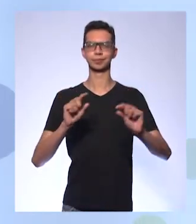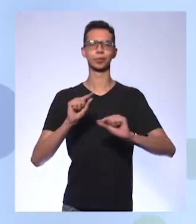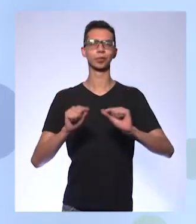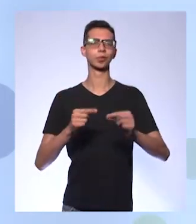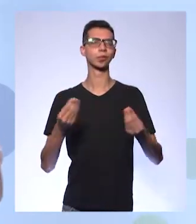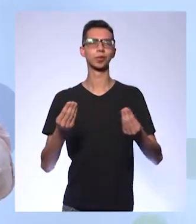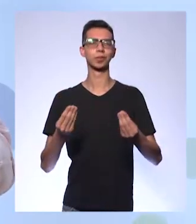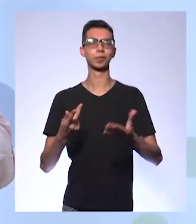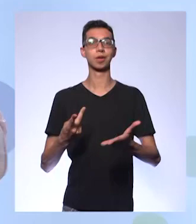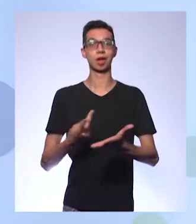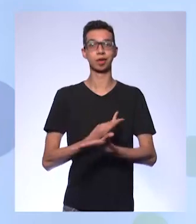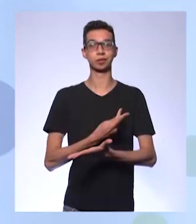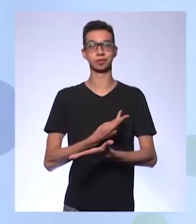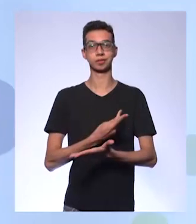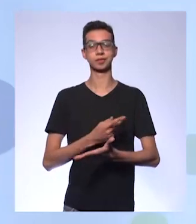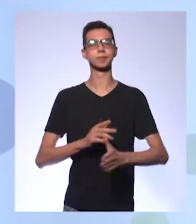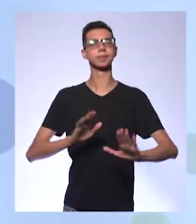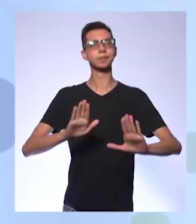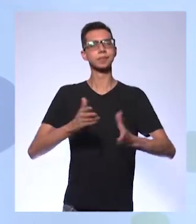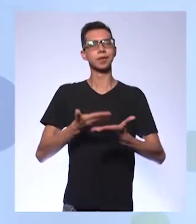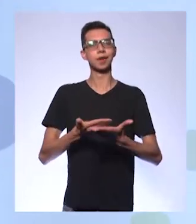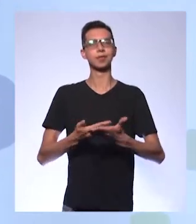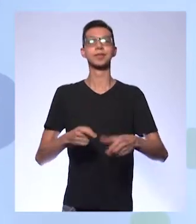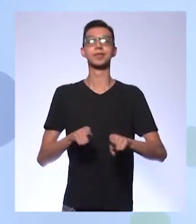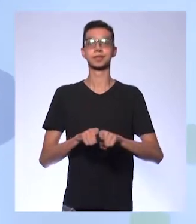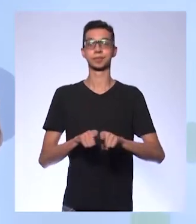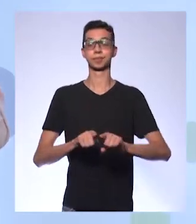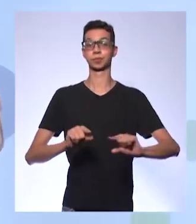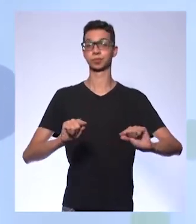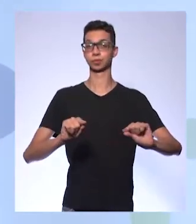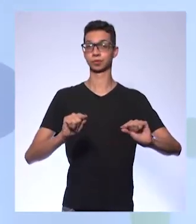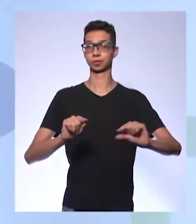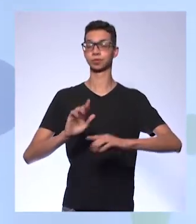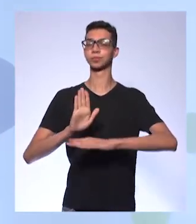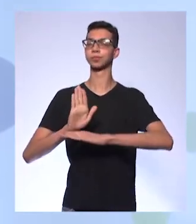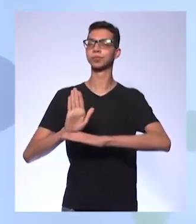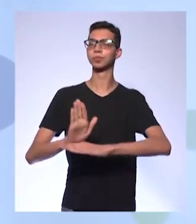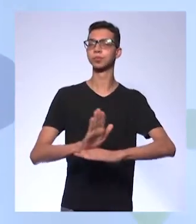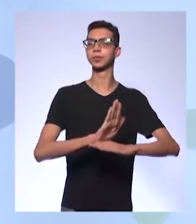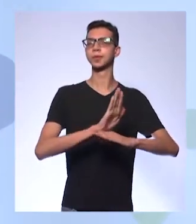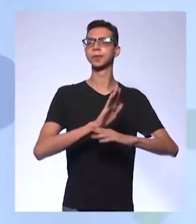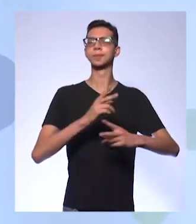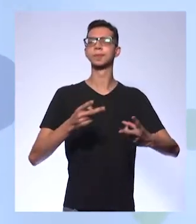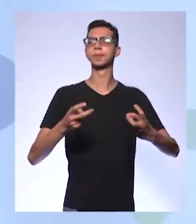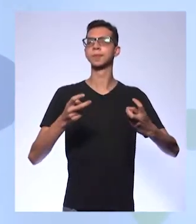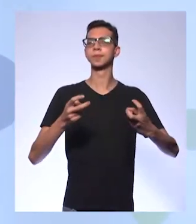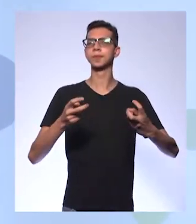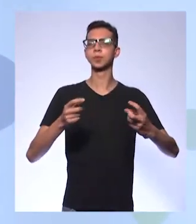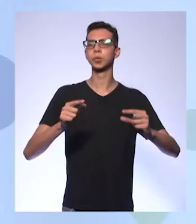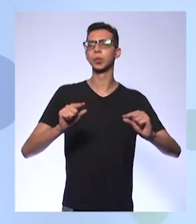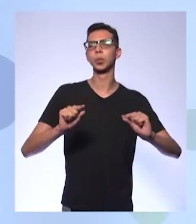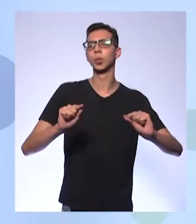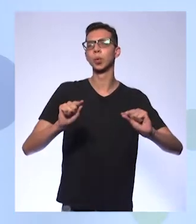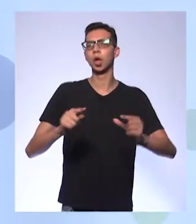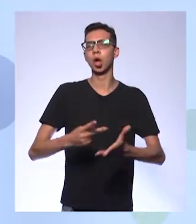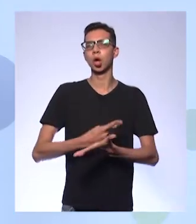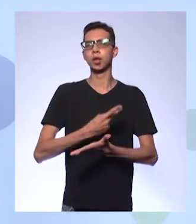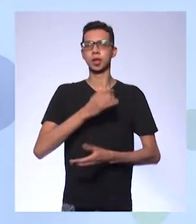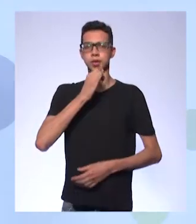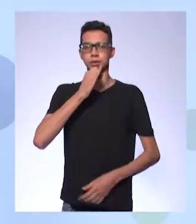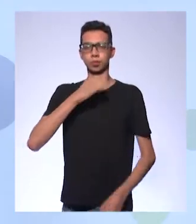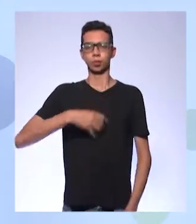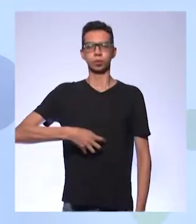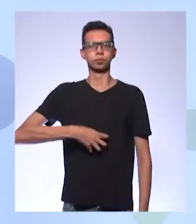pode acontecer. Mas a aula também vai nos ajudar a perceber o que acontece no nosso estômago quando a gente tem